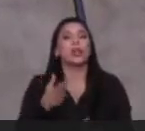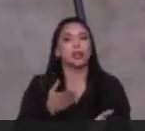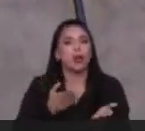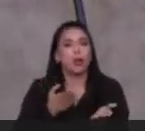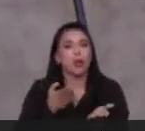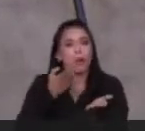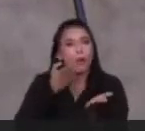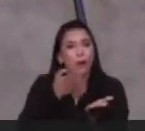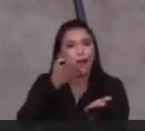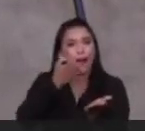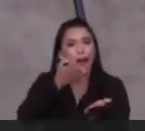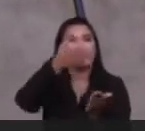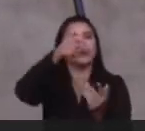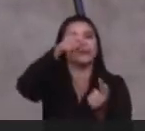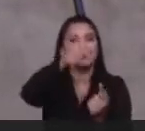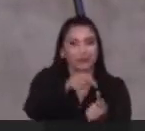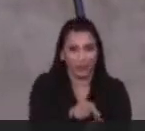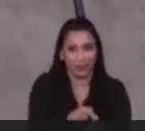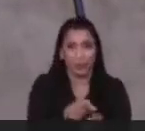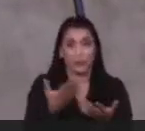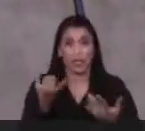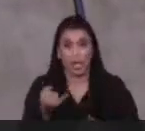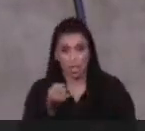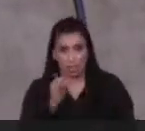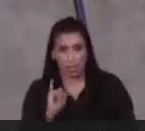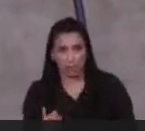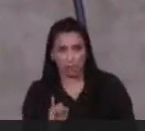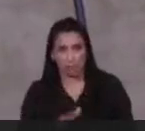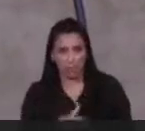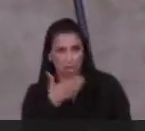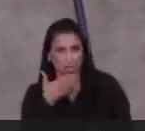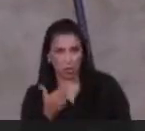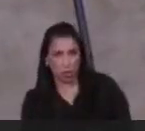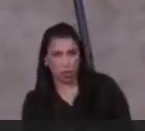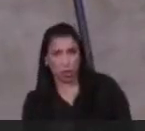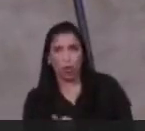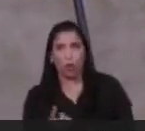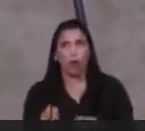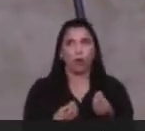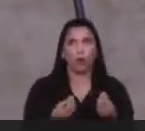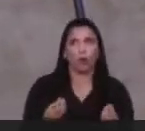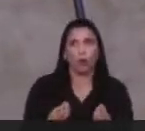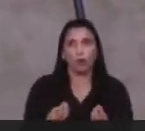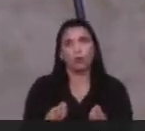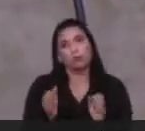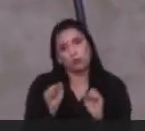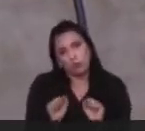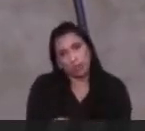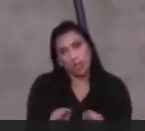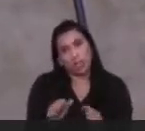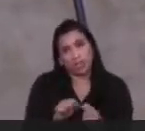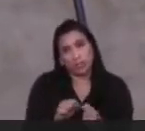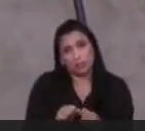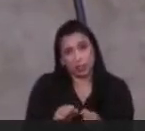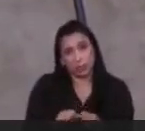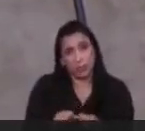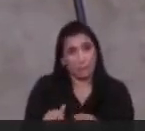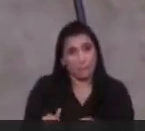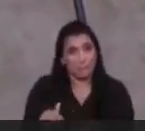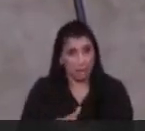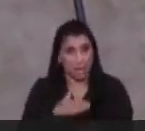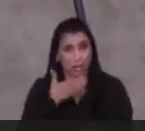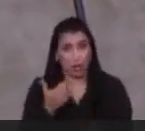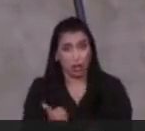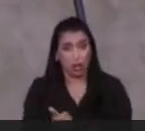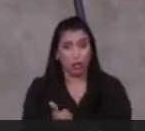eu, se mais e melhor não caminhei como gostaria de tê-lo feito, é